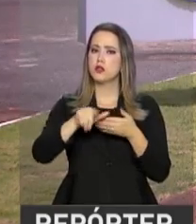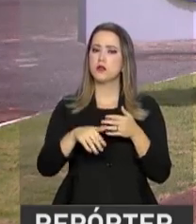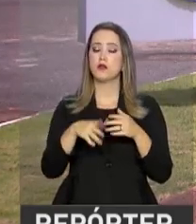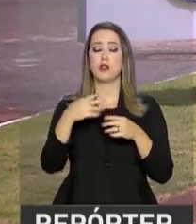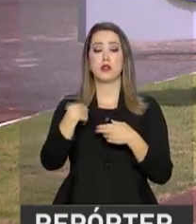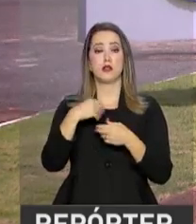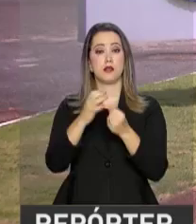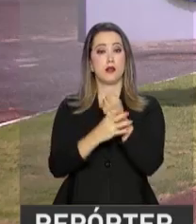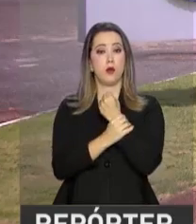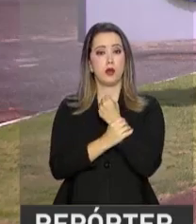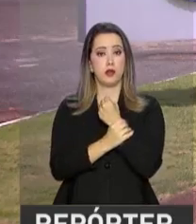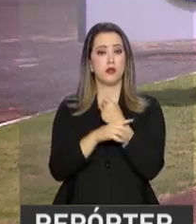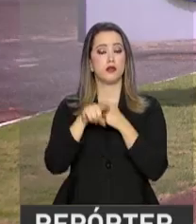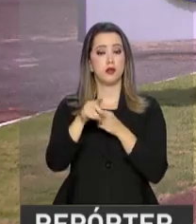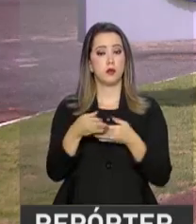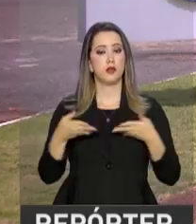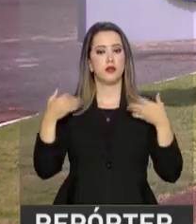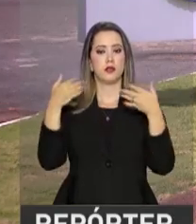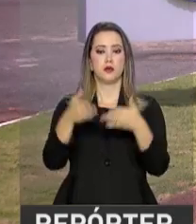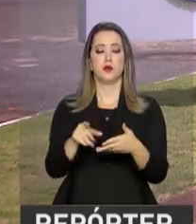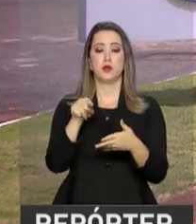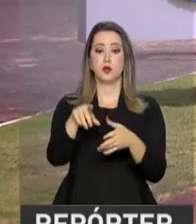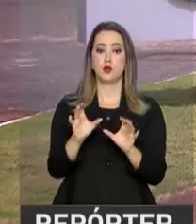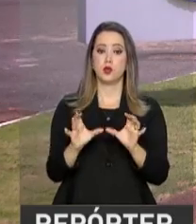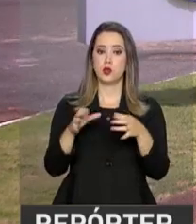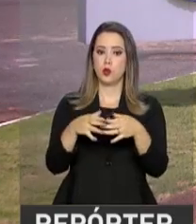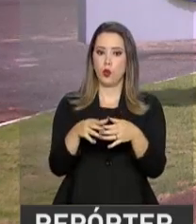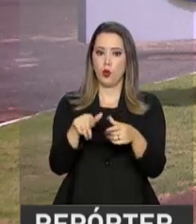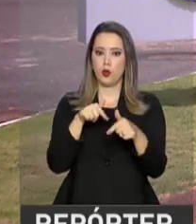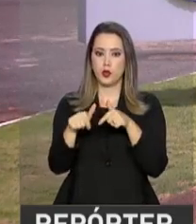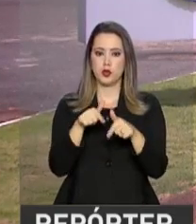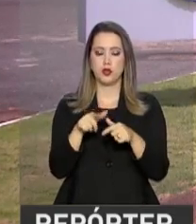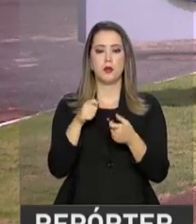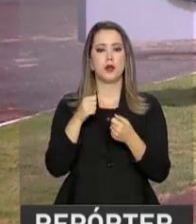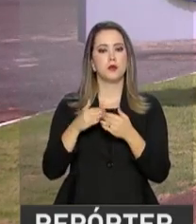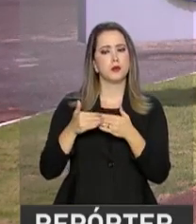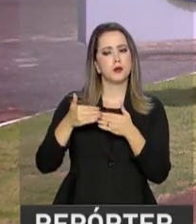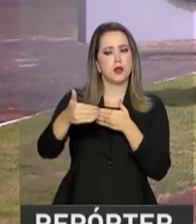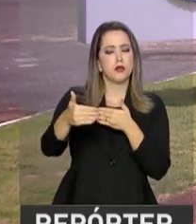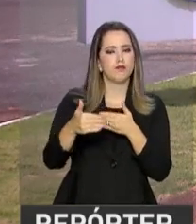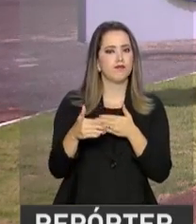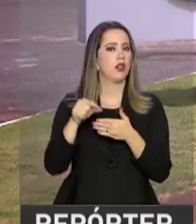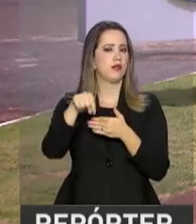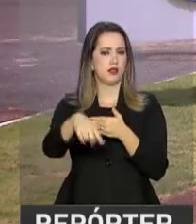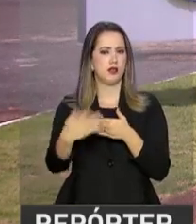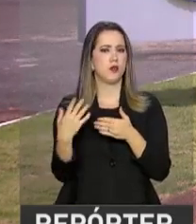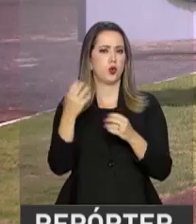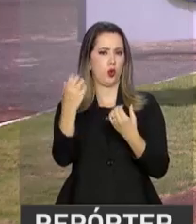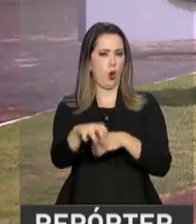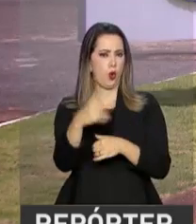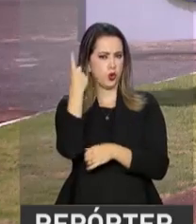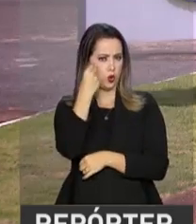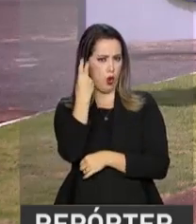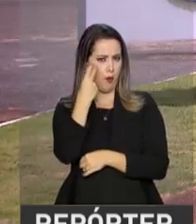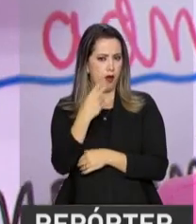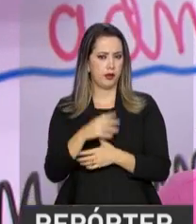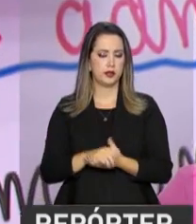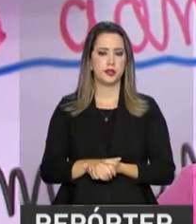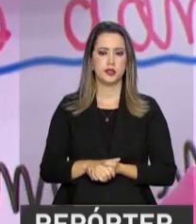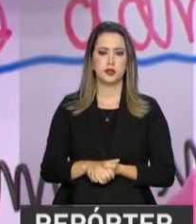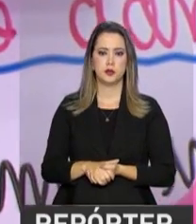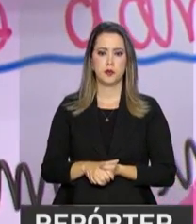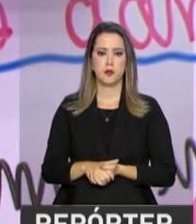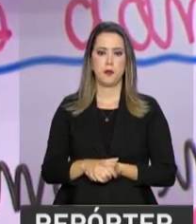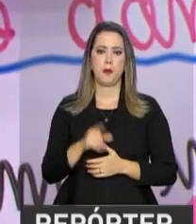nacional e para fazer parte desse time é preciso ir além do que um concurso comum exigiria o